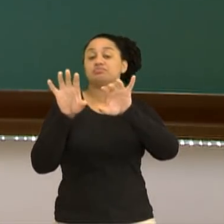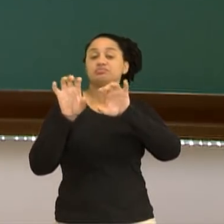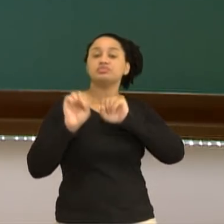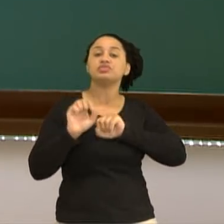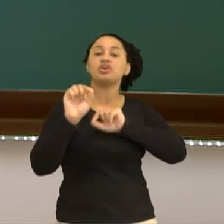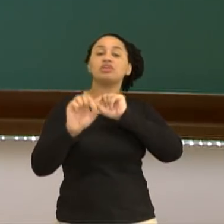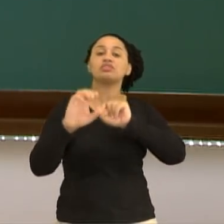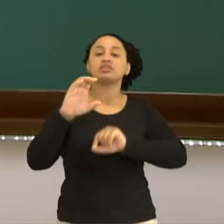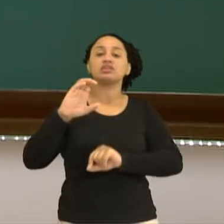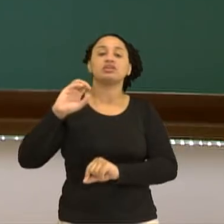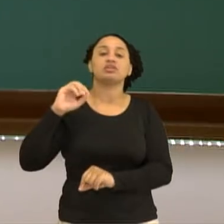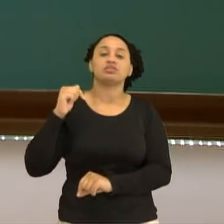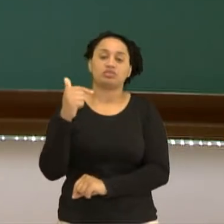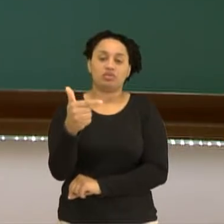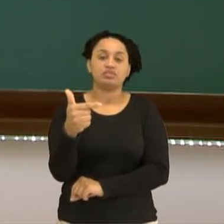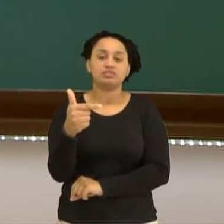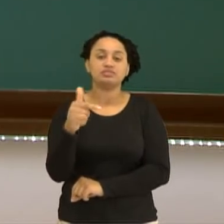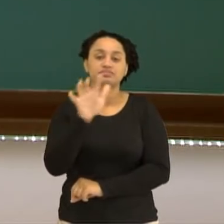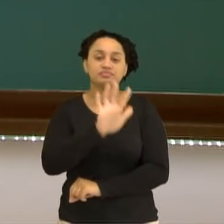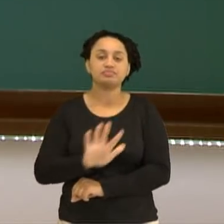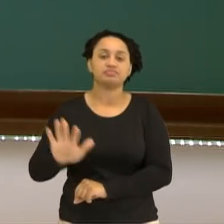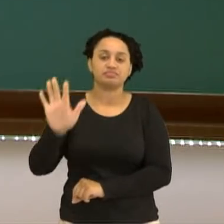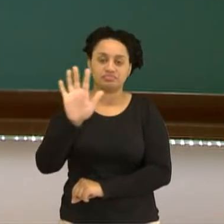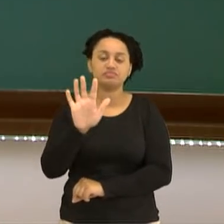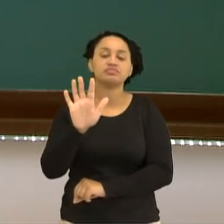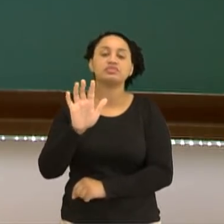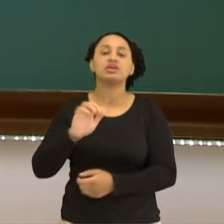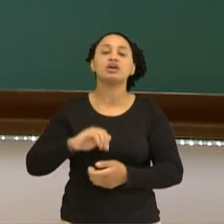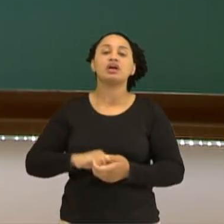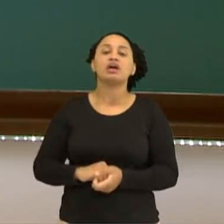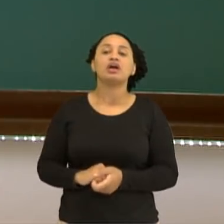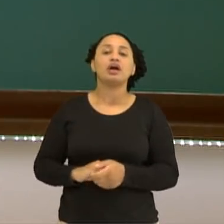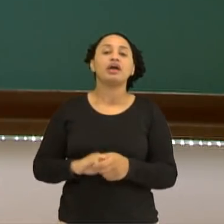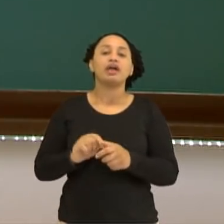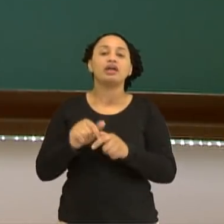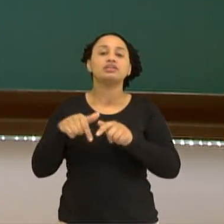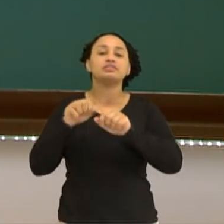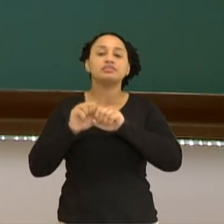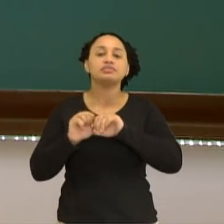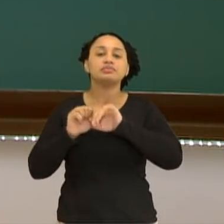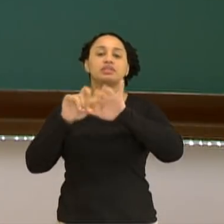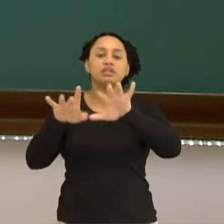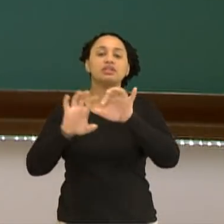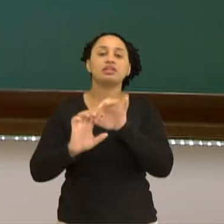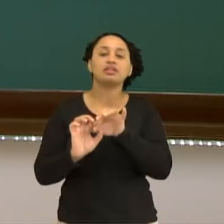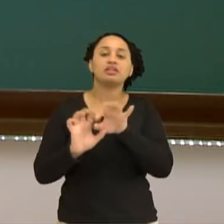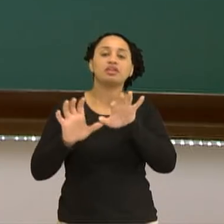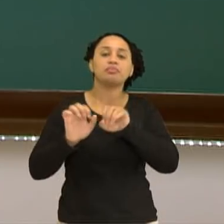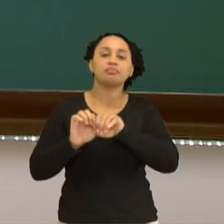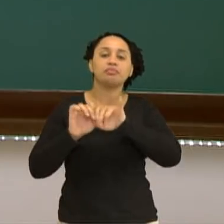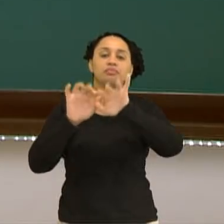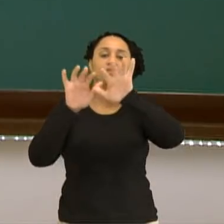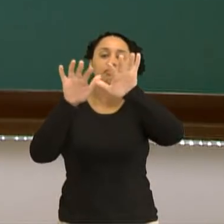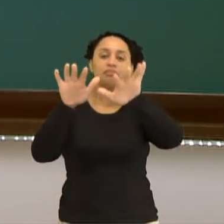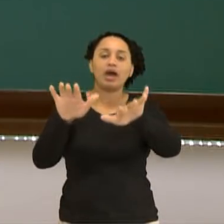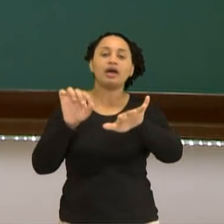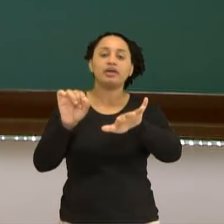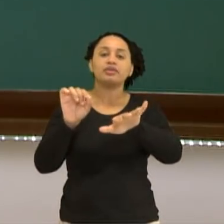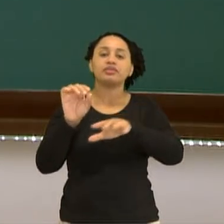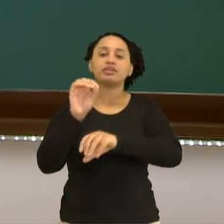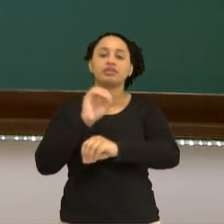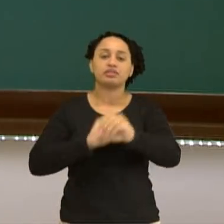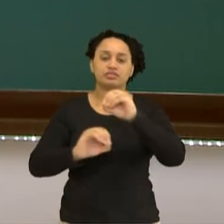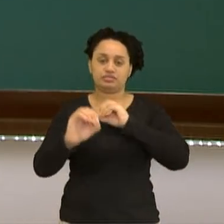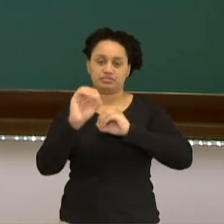o gás carbônico da atmosfera, o monóxido de carbono, e trocam esse gás